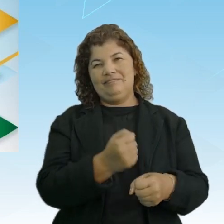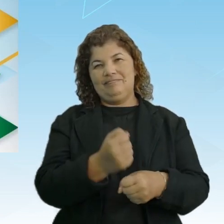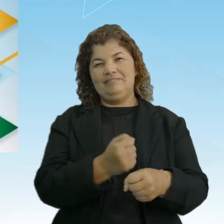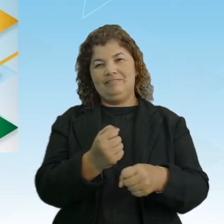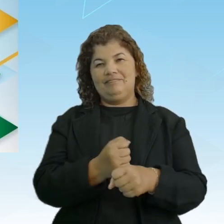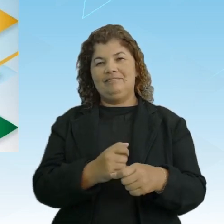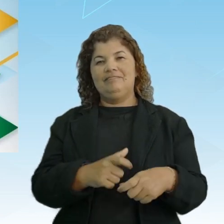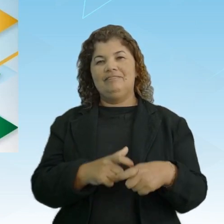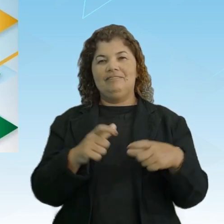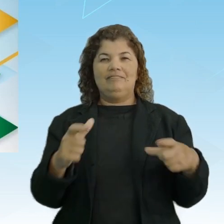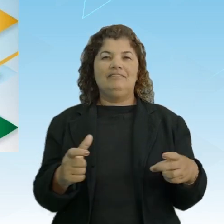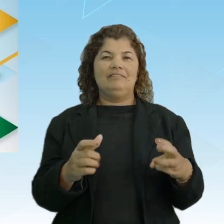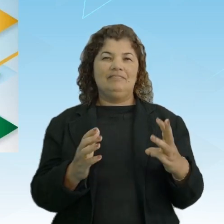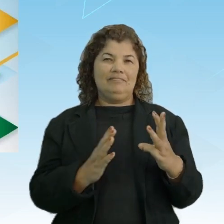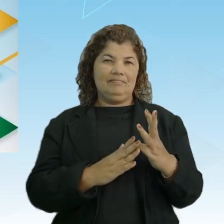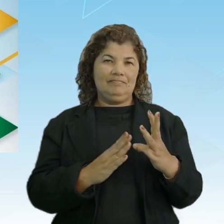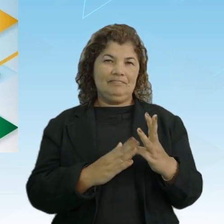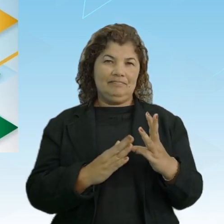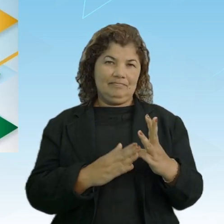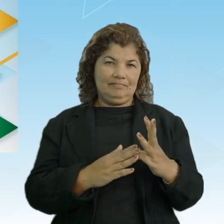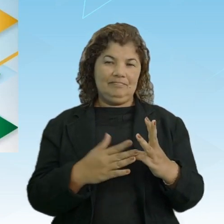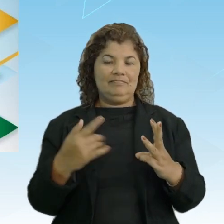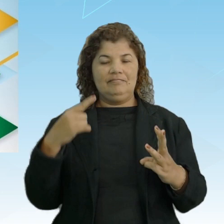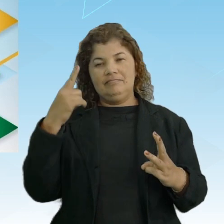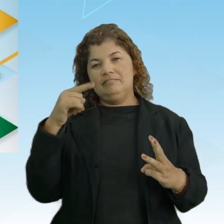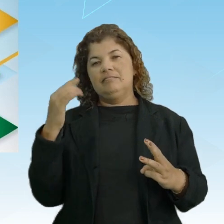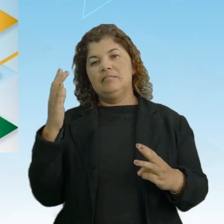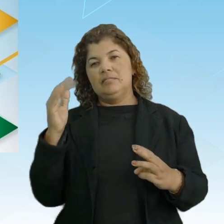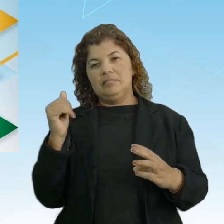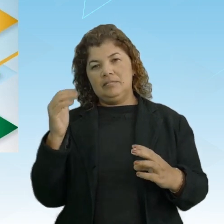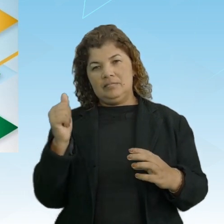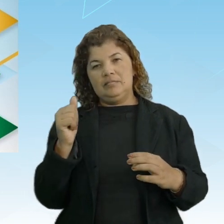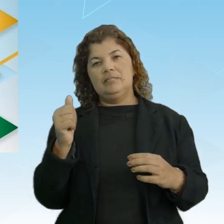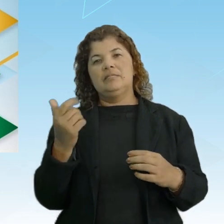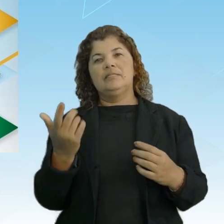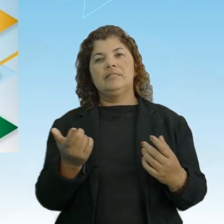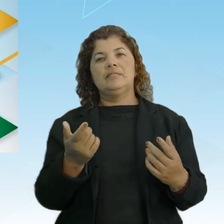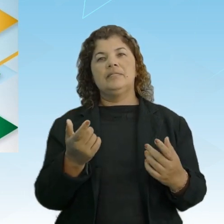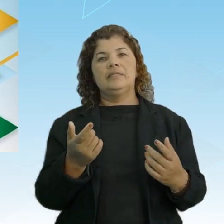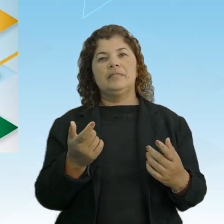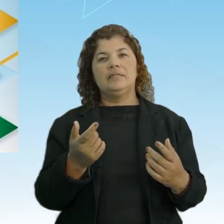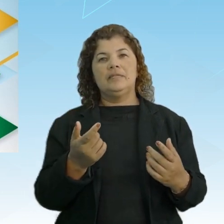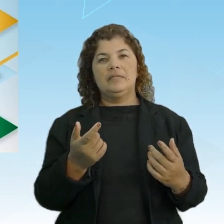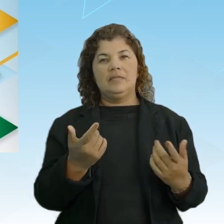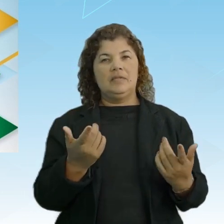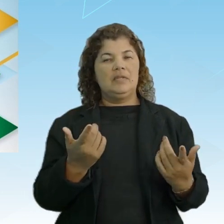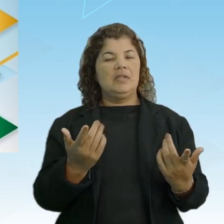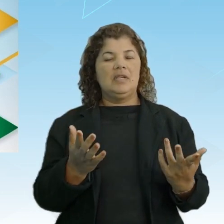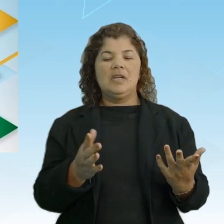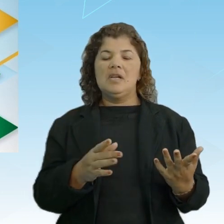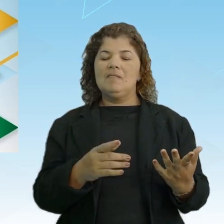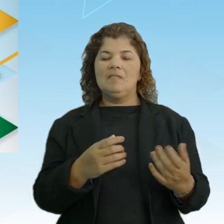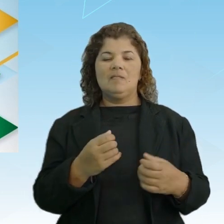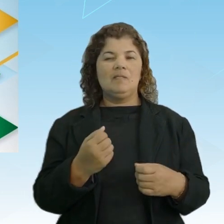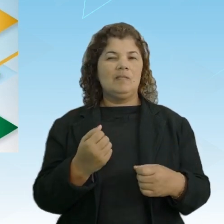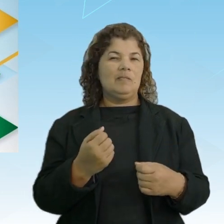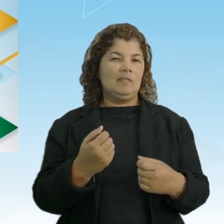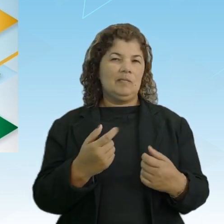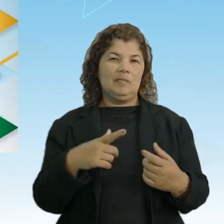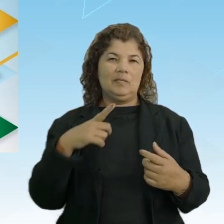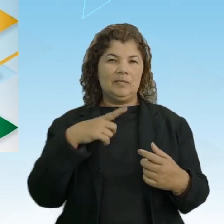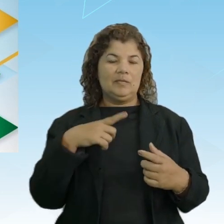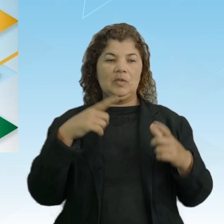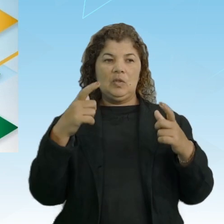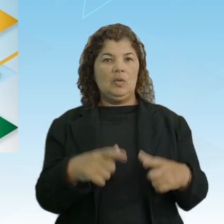dos casos, os espanhóis lutavam em cenários extremamente adversos, pois estavam